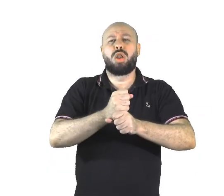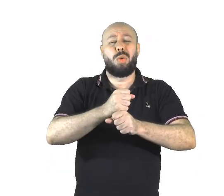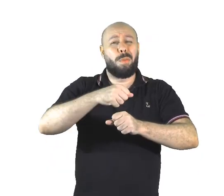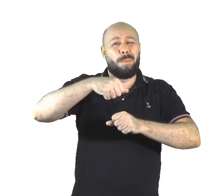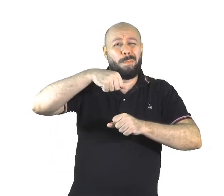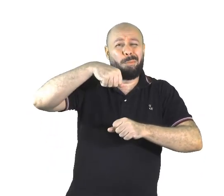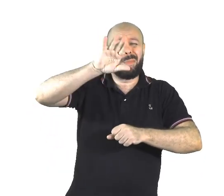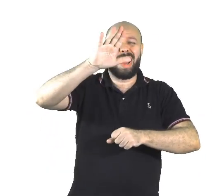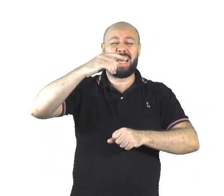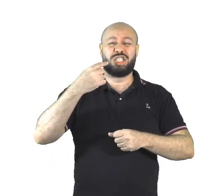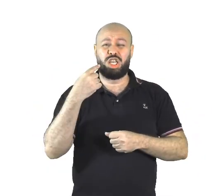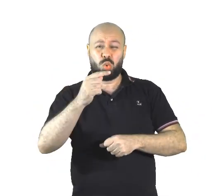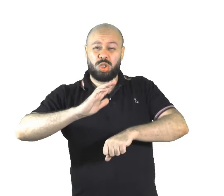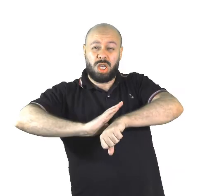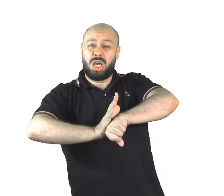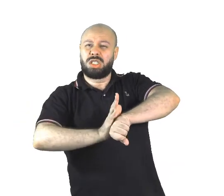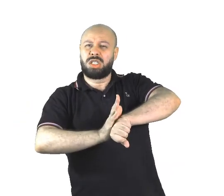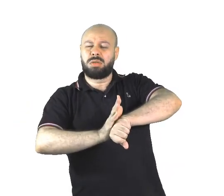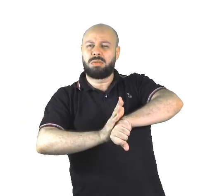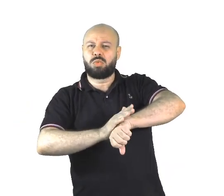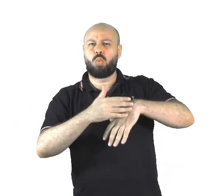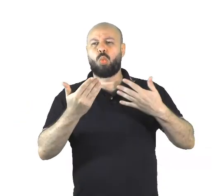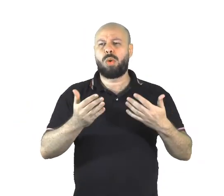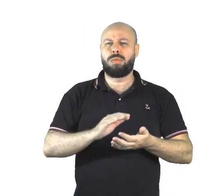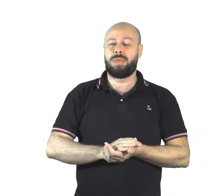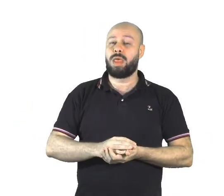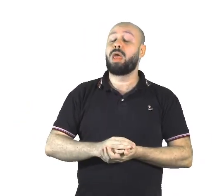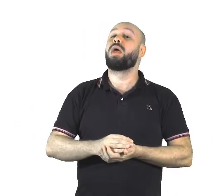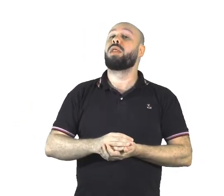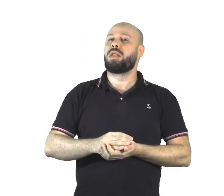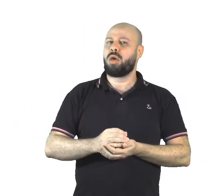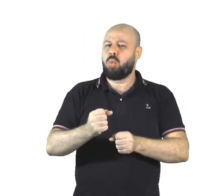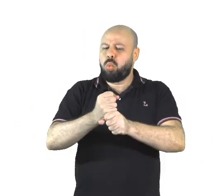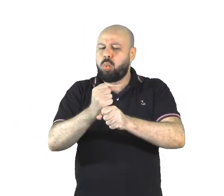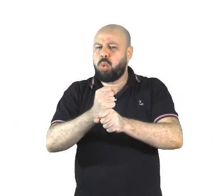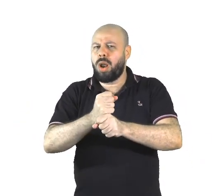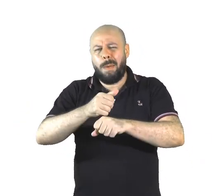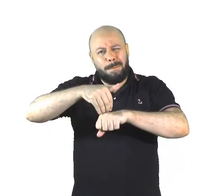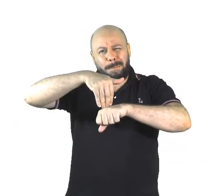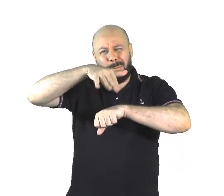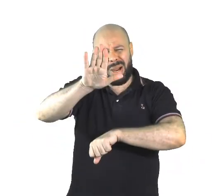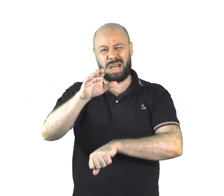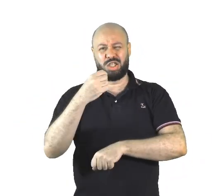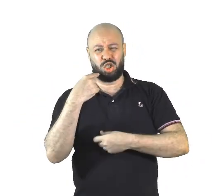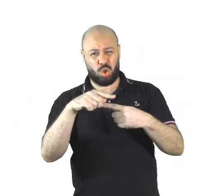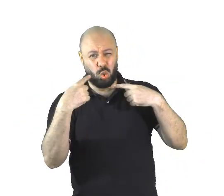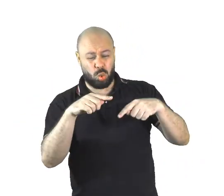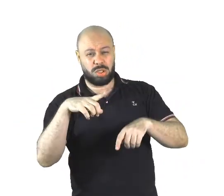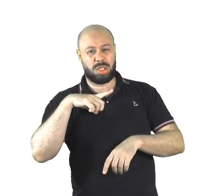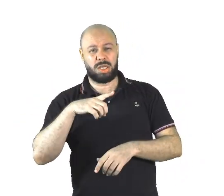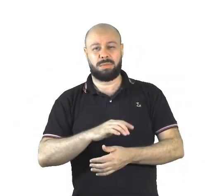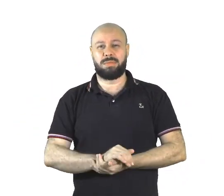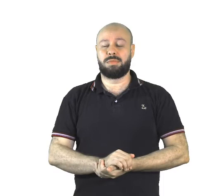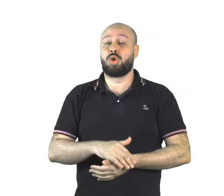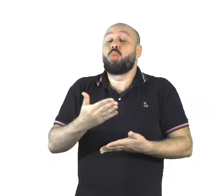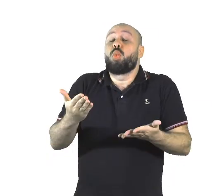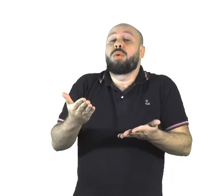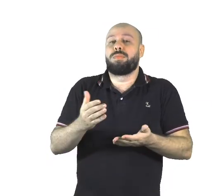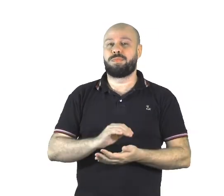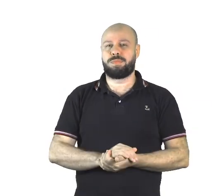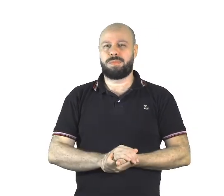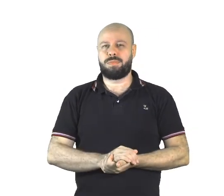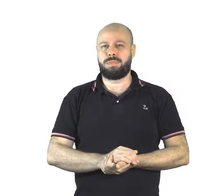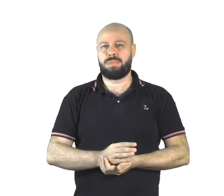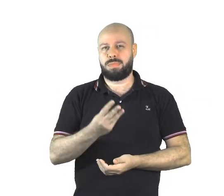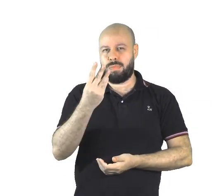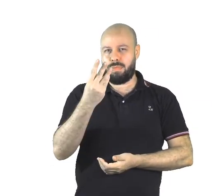casos de denúncia de racismo? Tem um ano lá que foi o ano que mais teve denúncia. Aí você vai dizer qual é o ano.